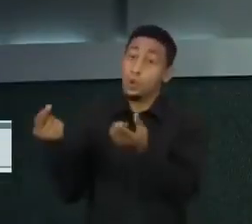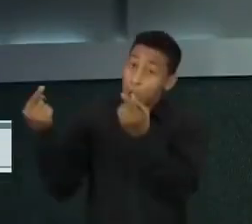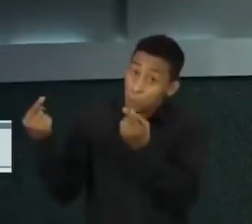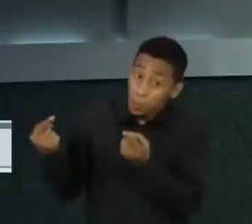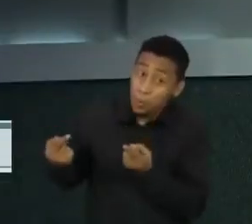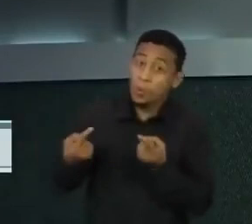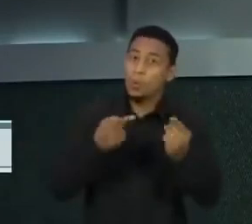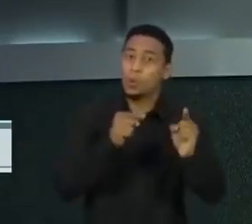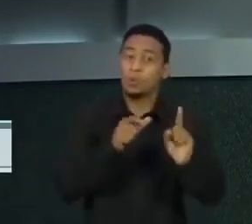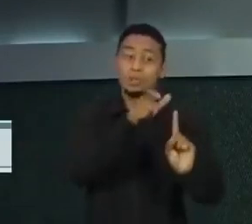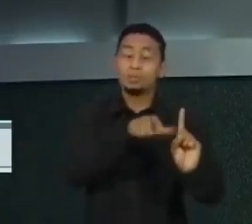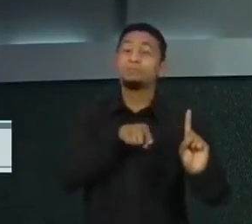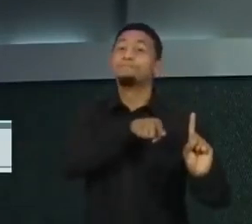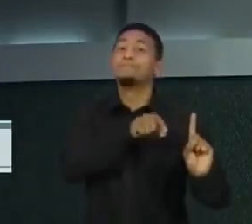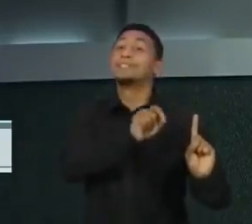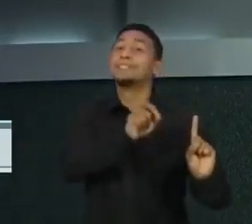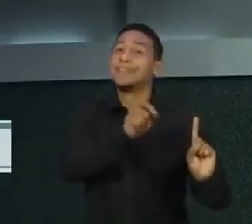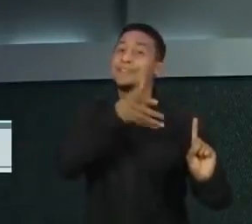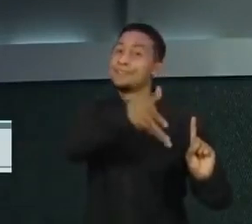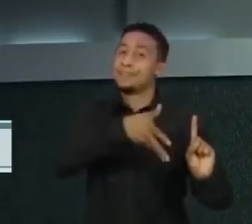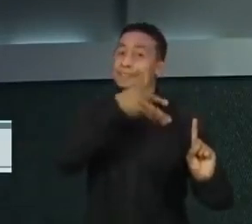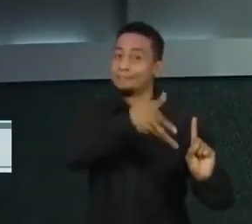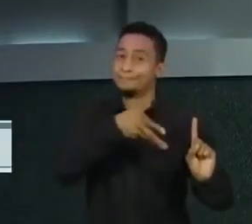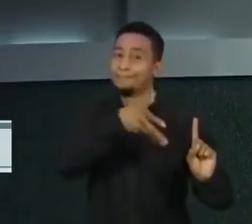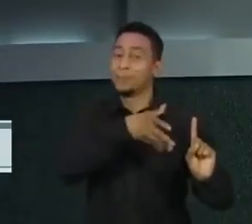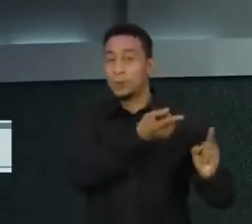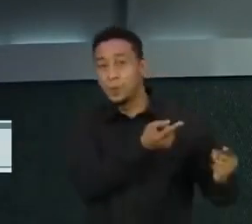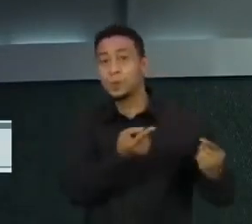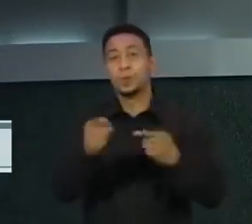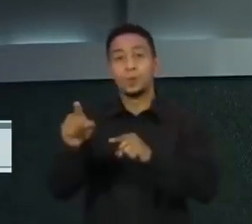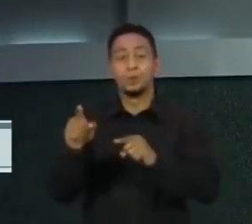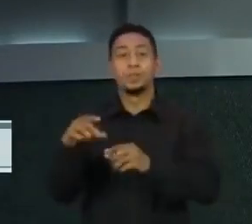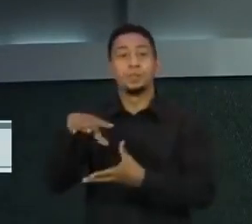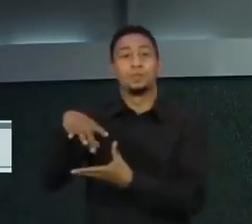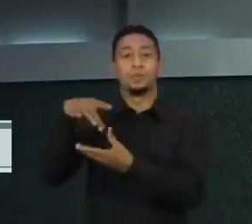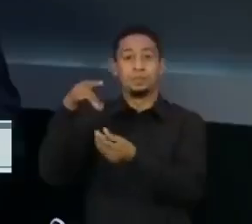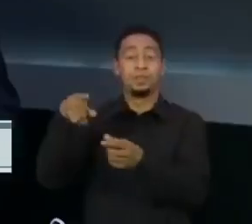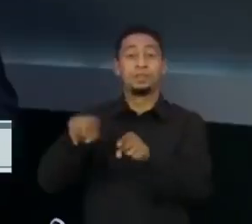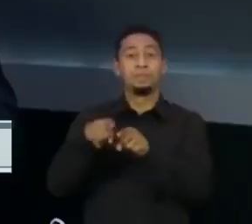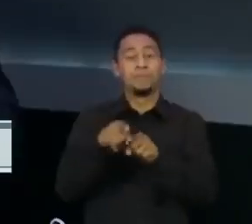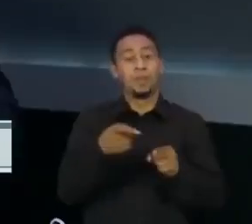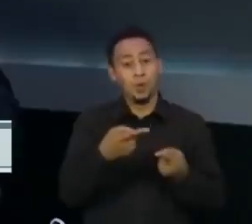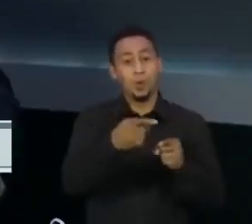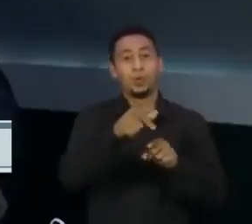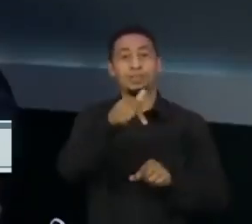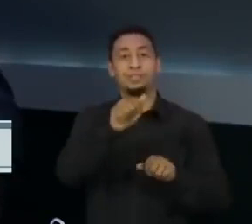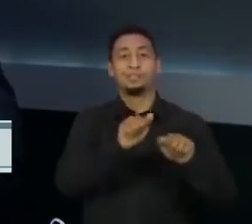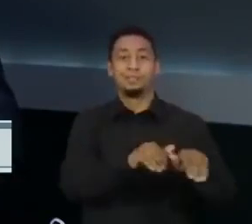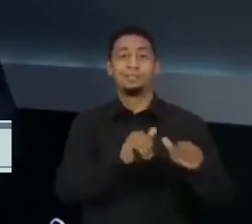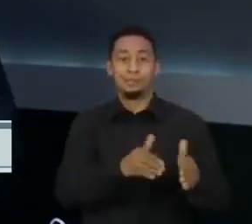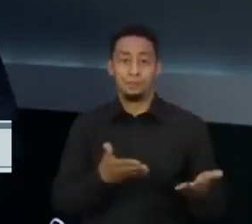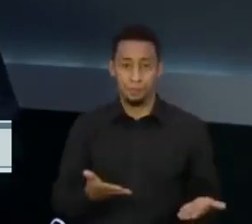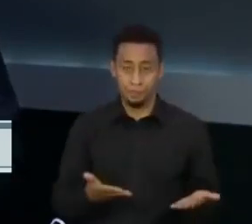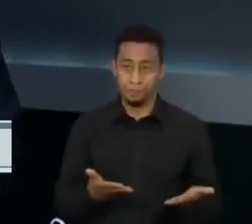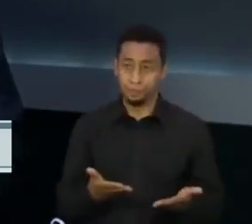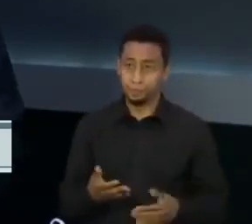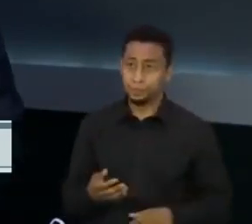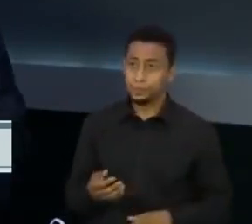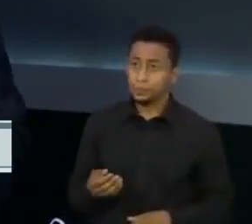quem tomou uma atitude enérgica contra a democracia brasileira no dia 7 de setembro. Qual é a possibilidade